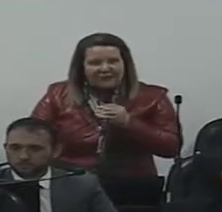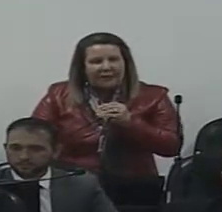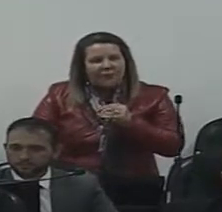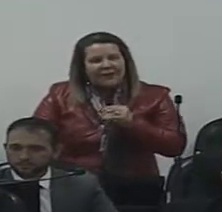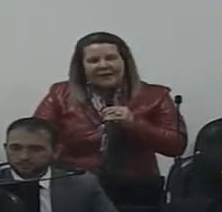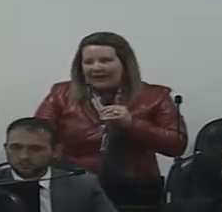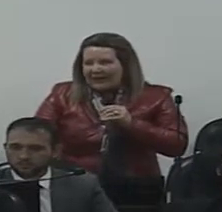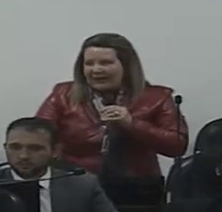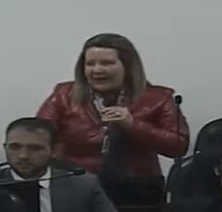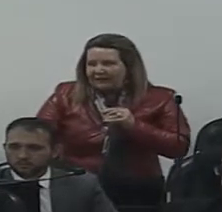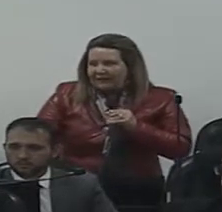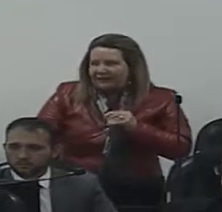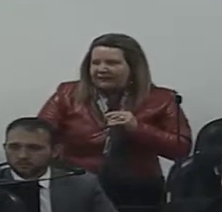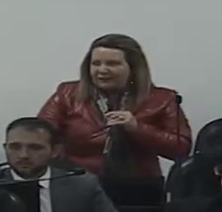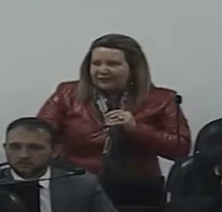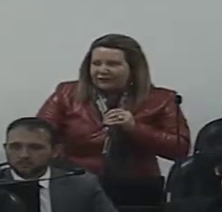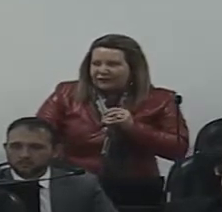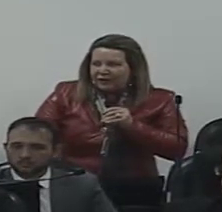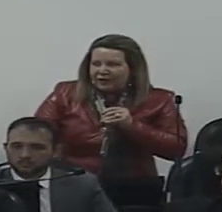então